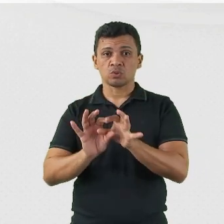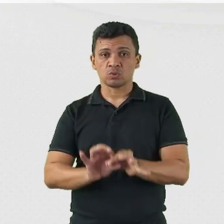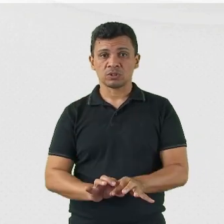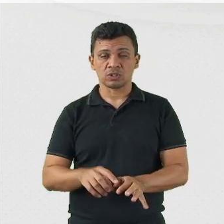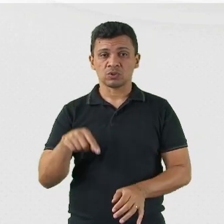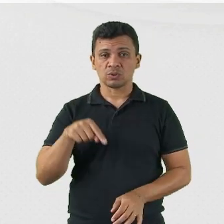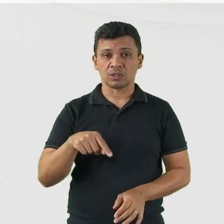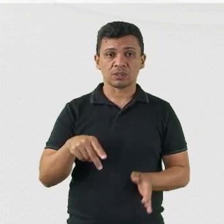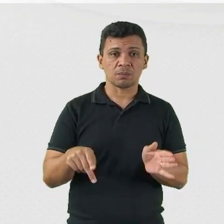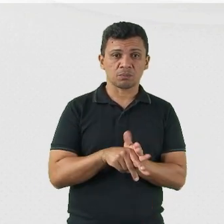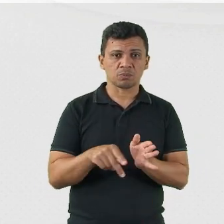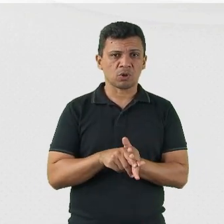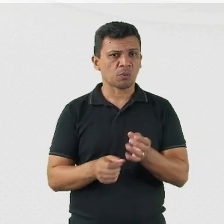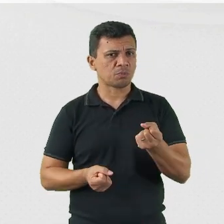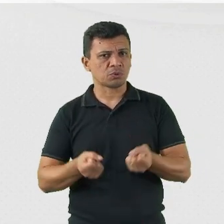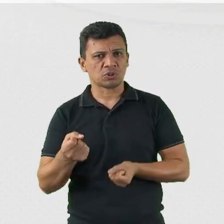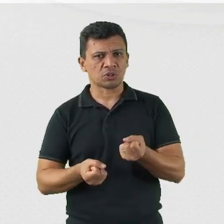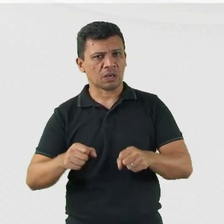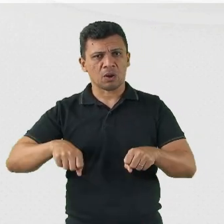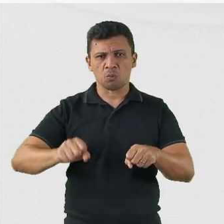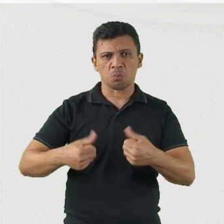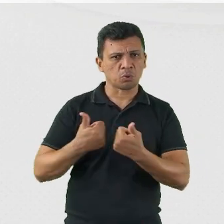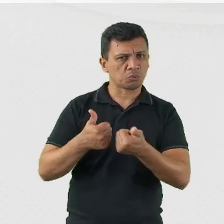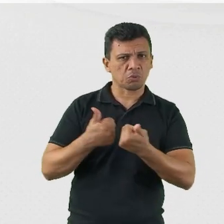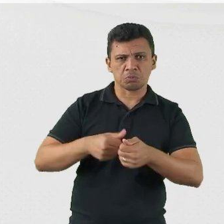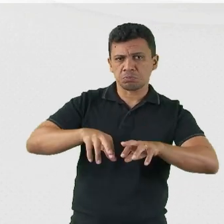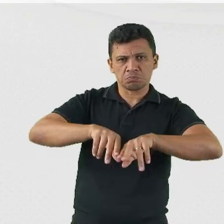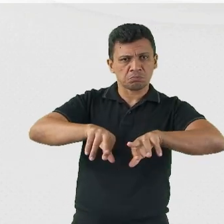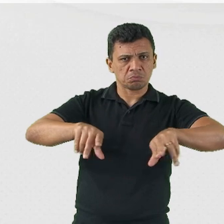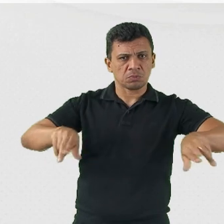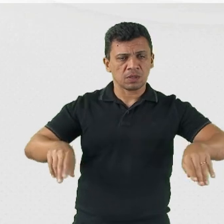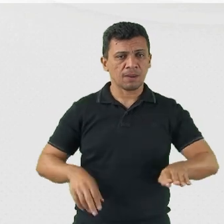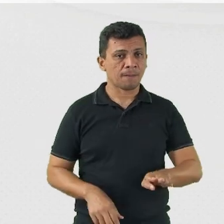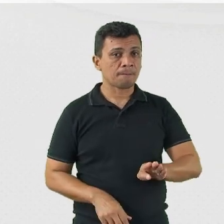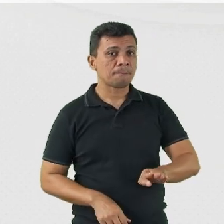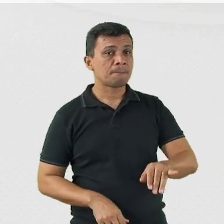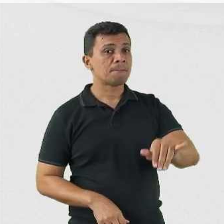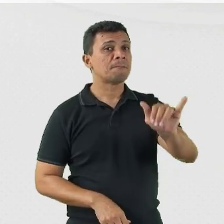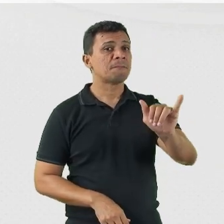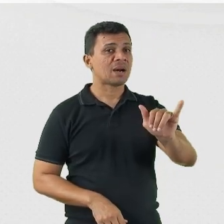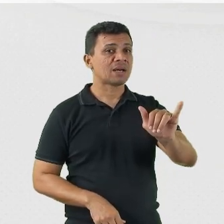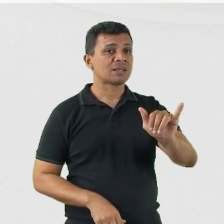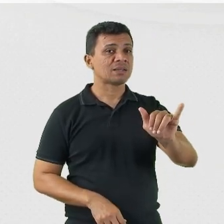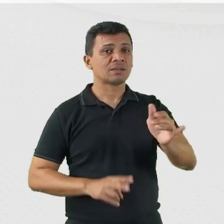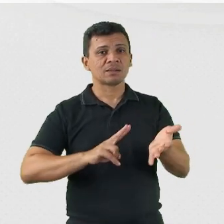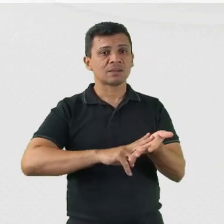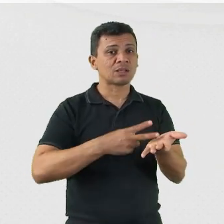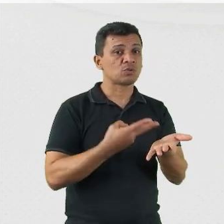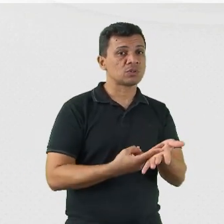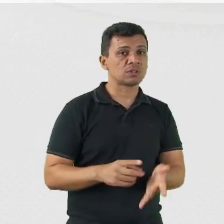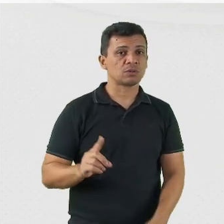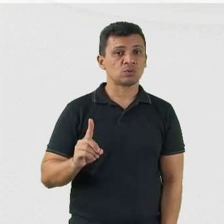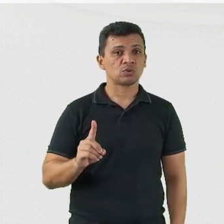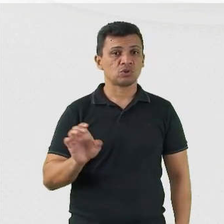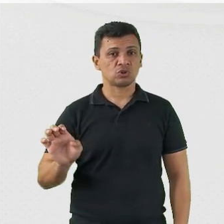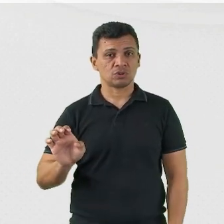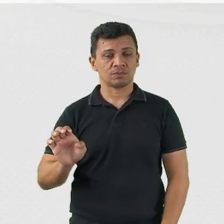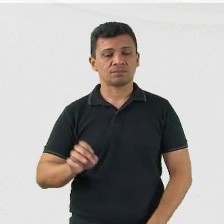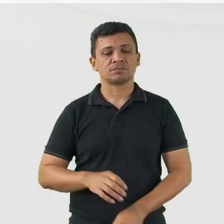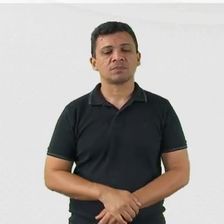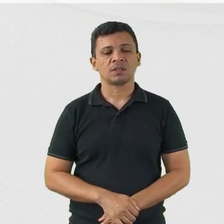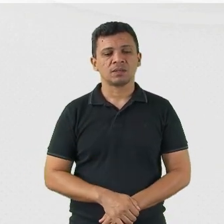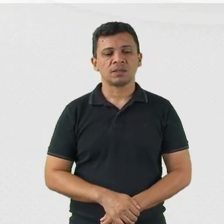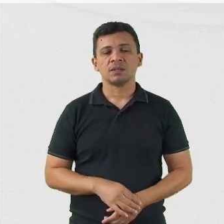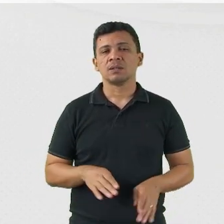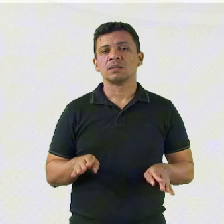de transporte, o by muitas vezes vai ser traduzido como de. Agora, eu